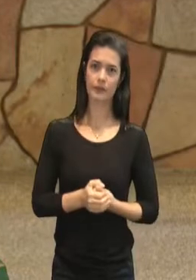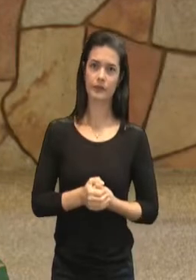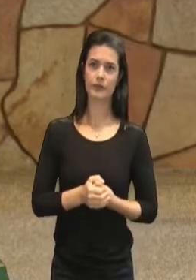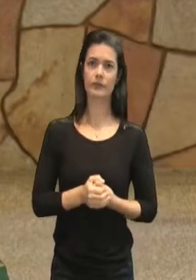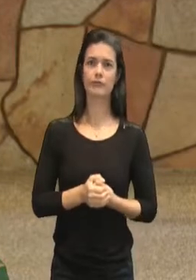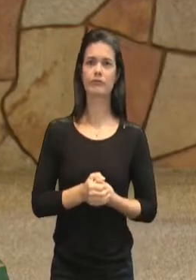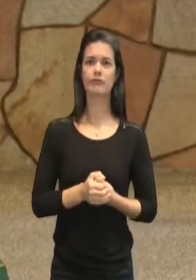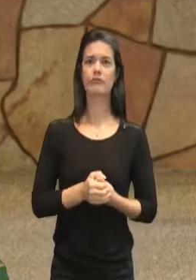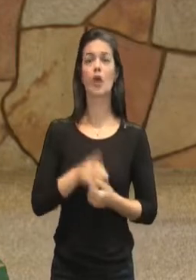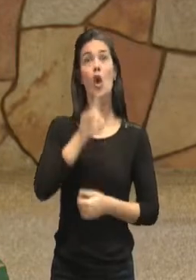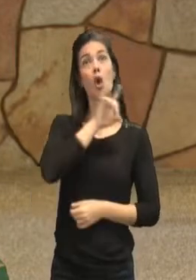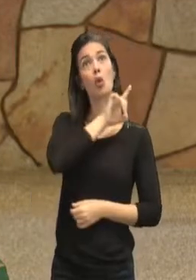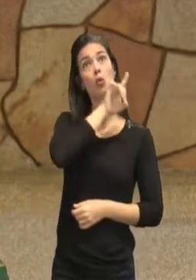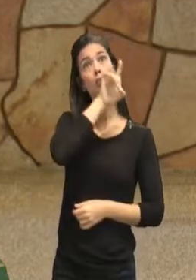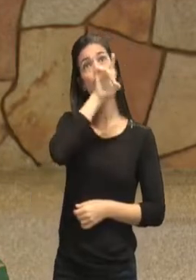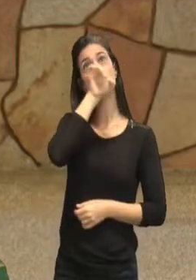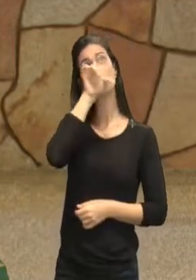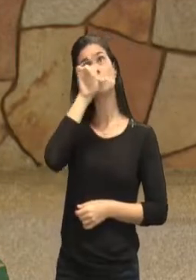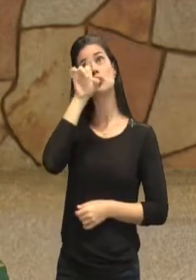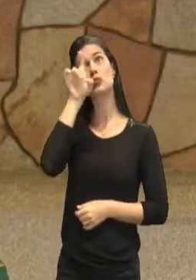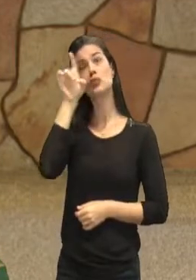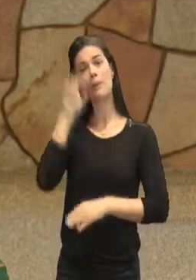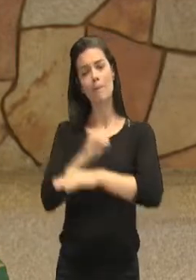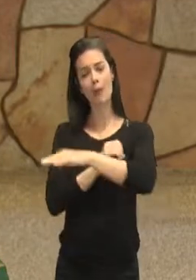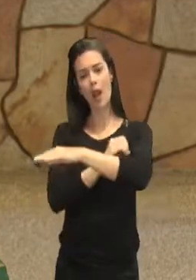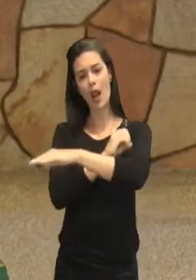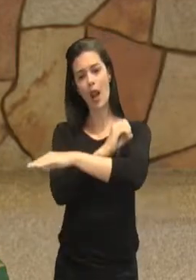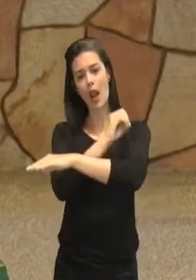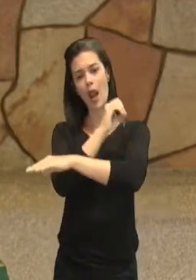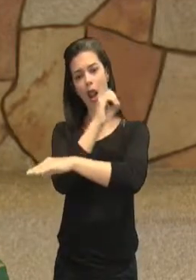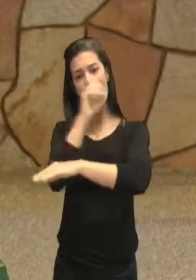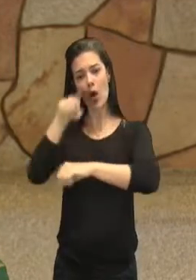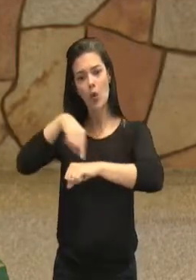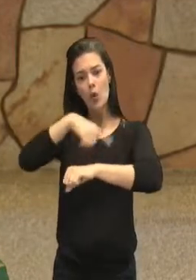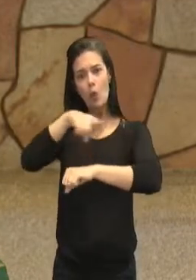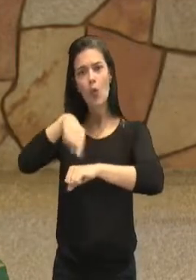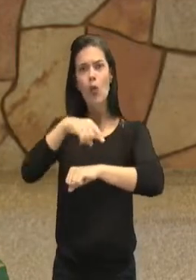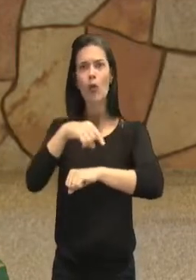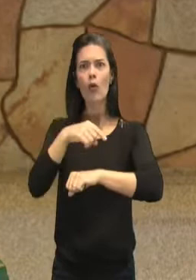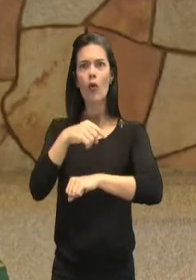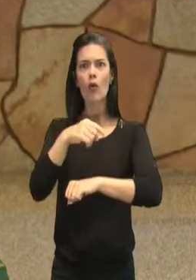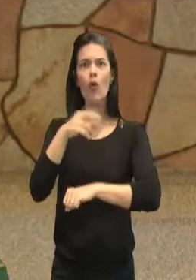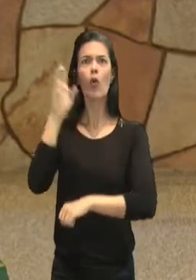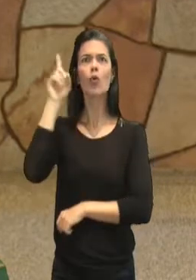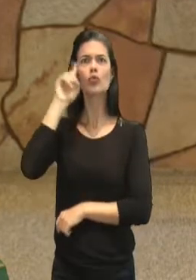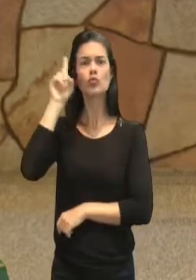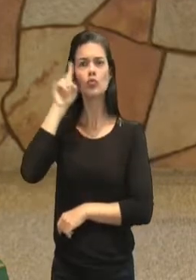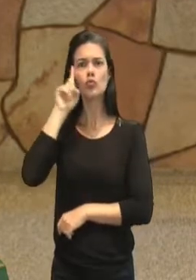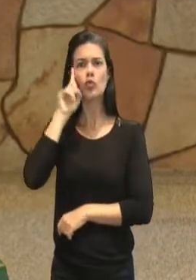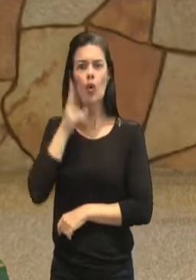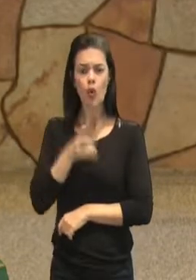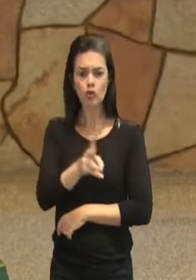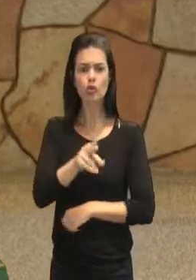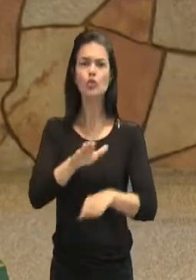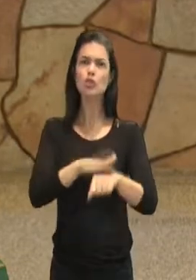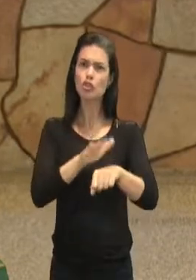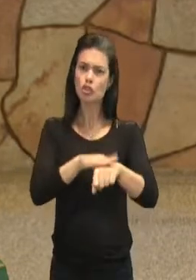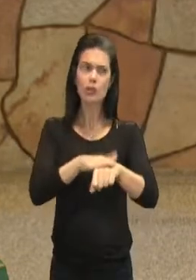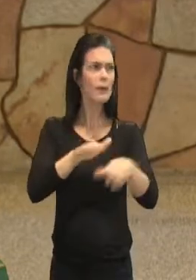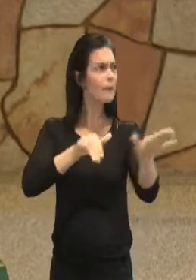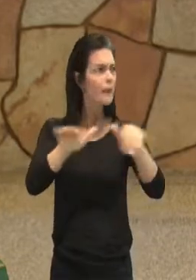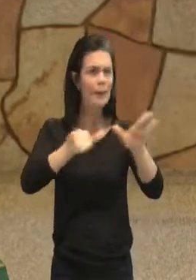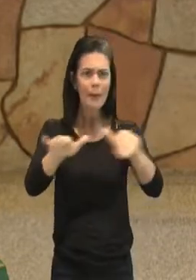vai passando, as horas vão passando, e aquele dono continua chamando trabalhadores para aquele